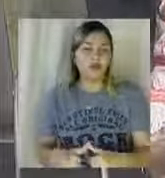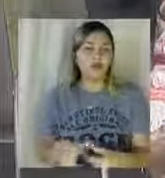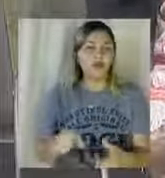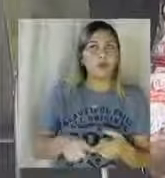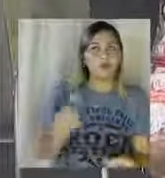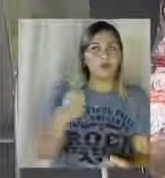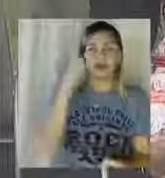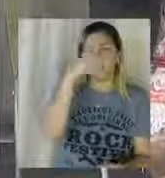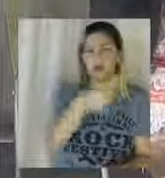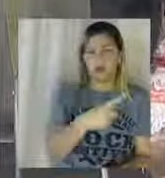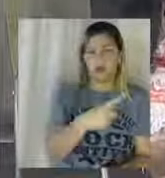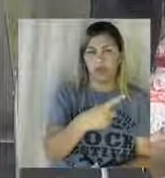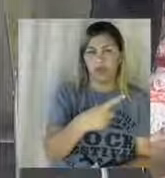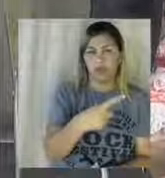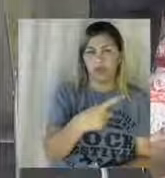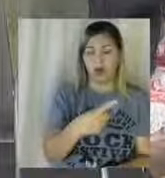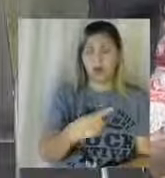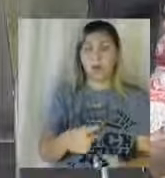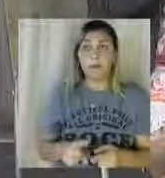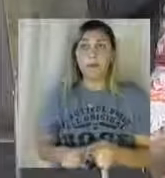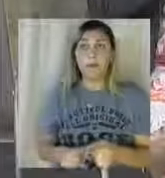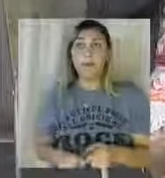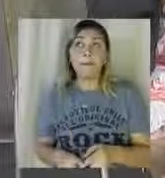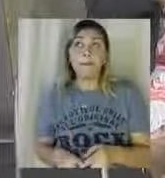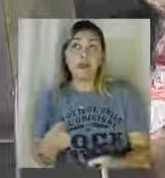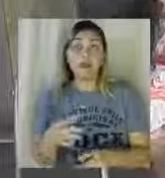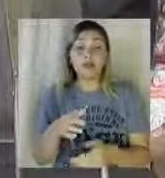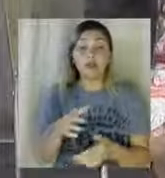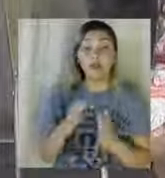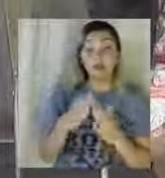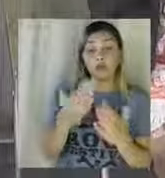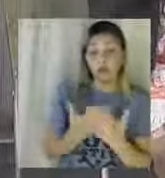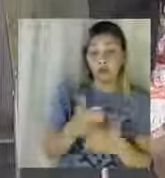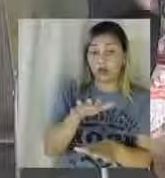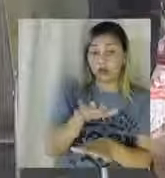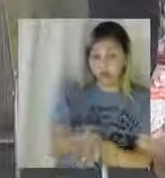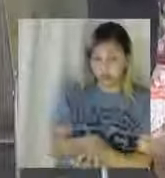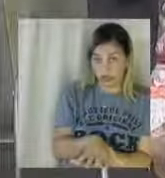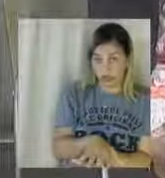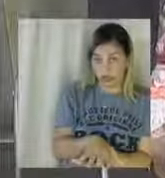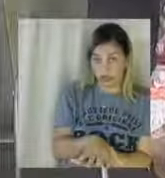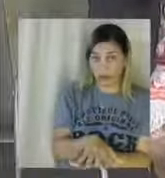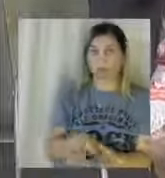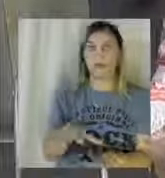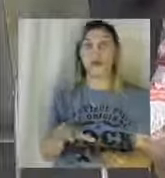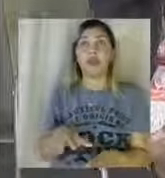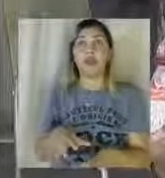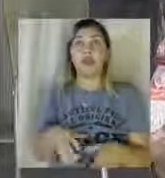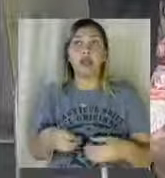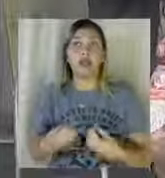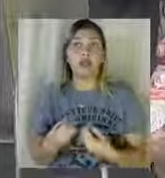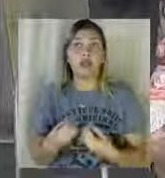A escola inclusiva, ela oferecia Libras para os ouvintes, para o aluno